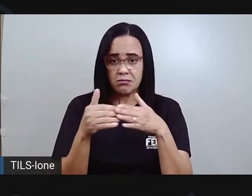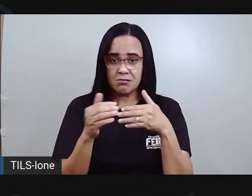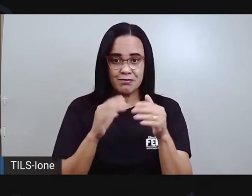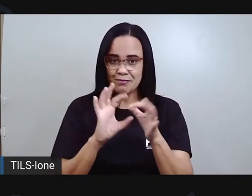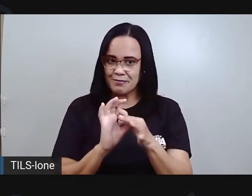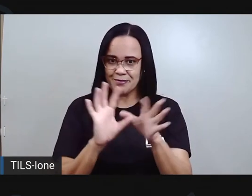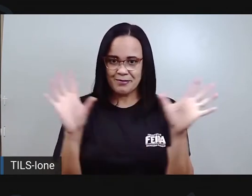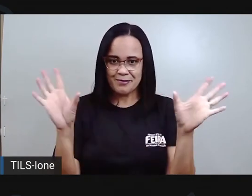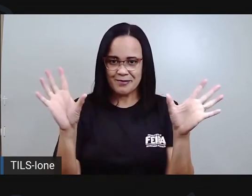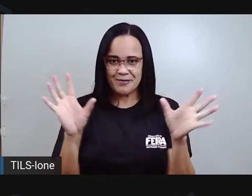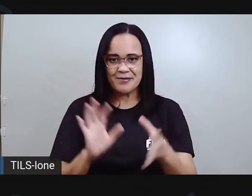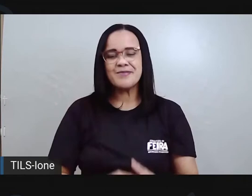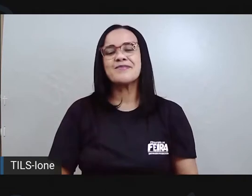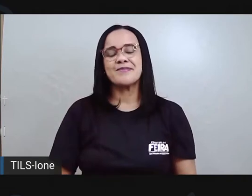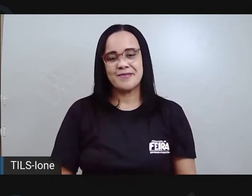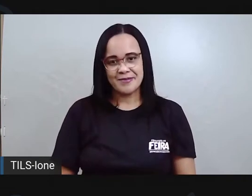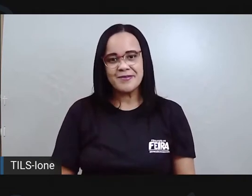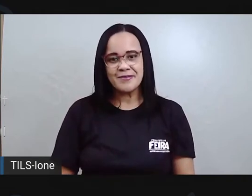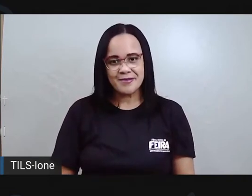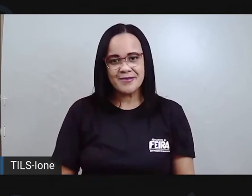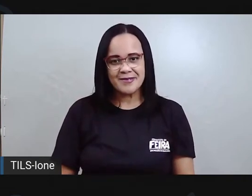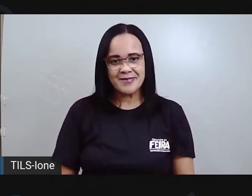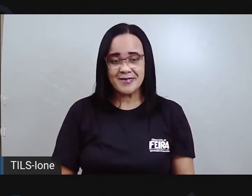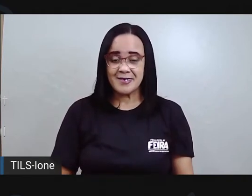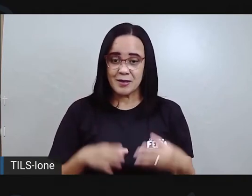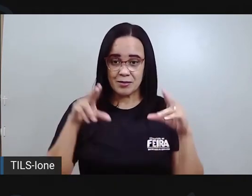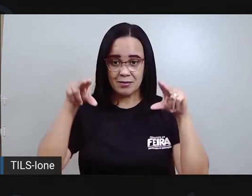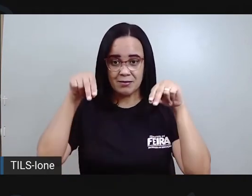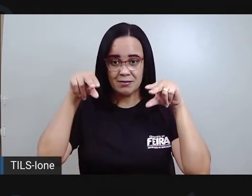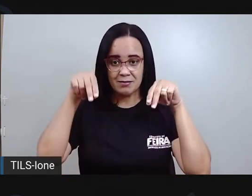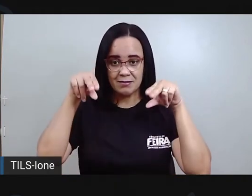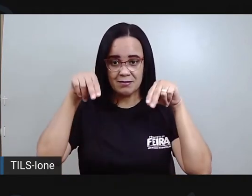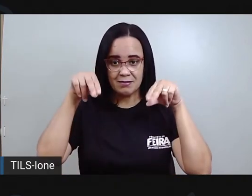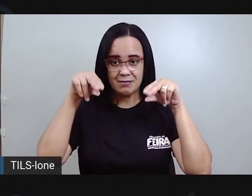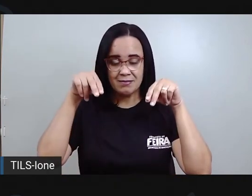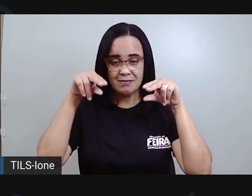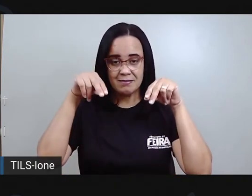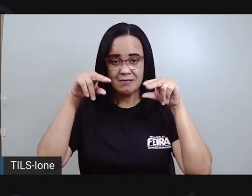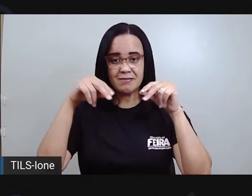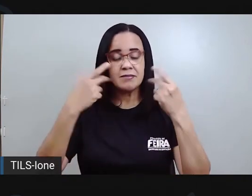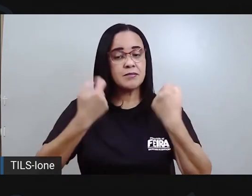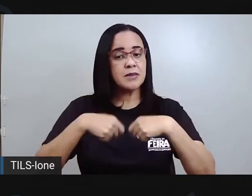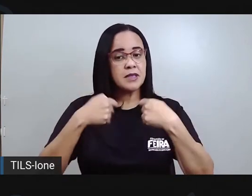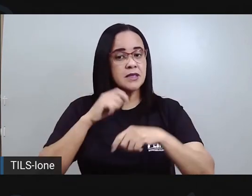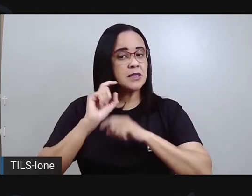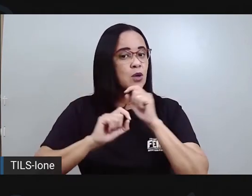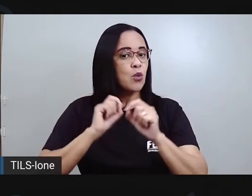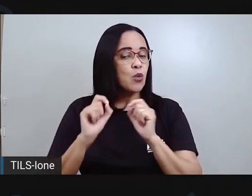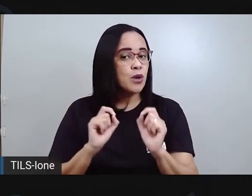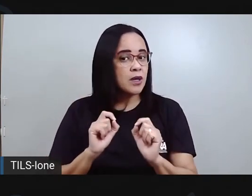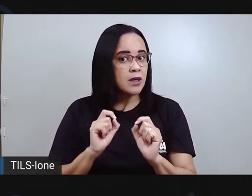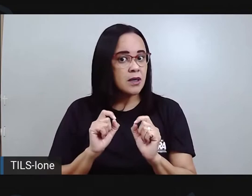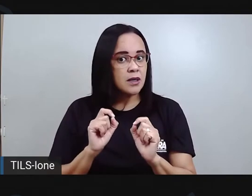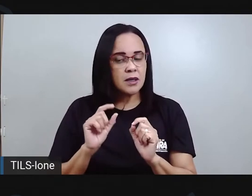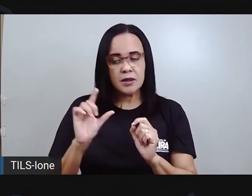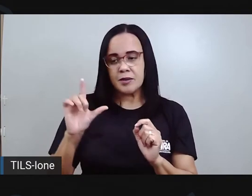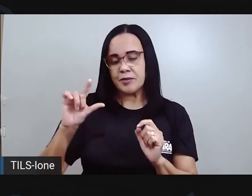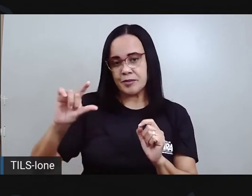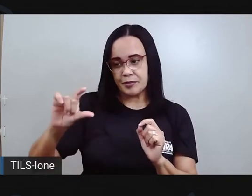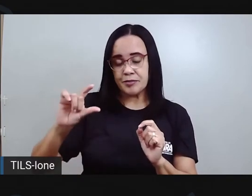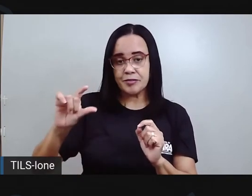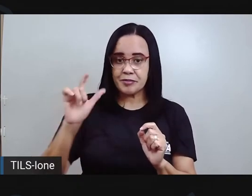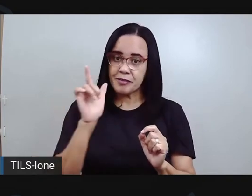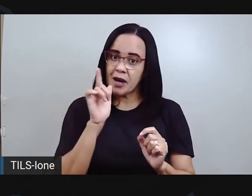joia? Então, temos aqui os pregadores de roupa e nós vamos precisar de um pouquinho de água, uma